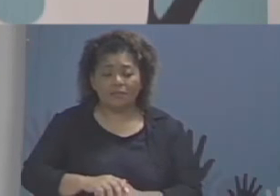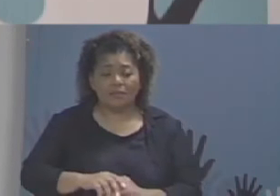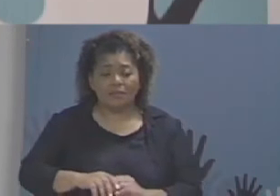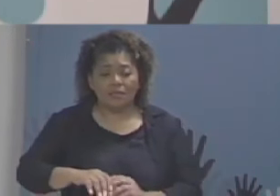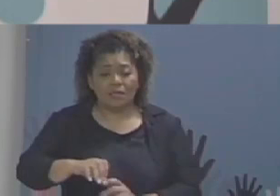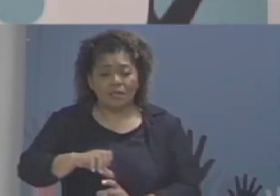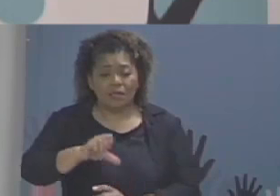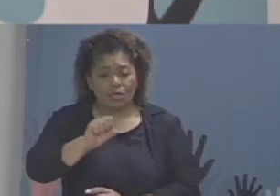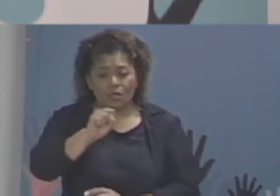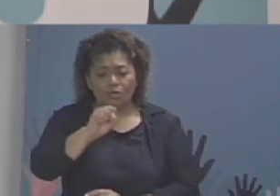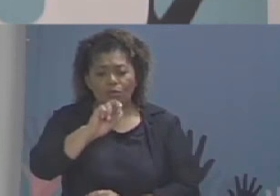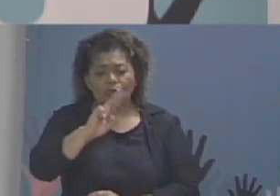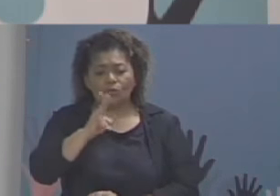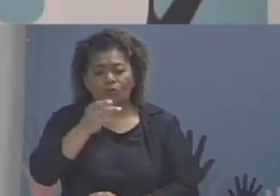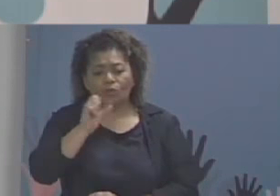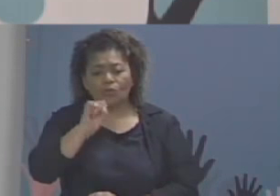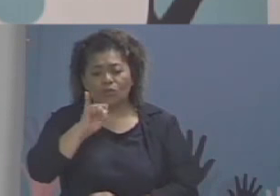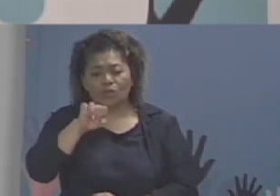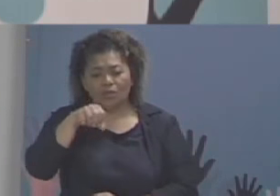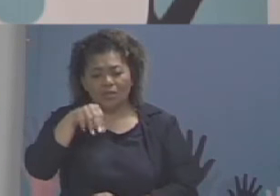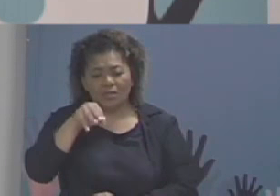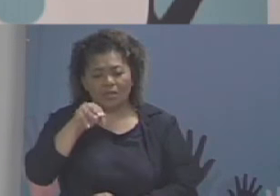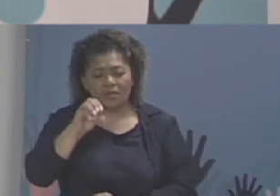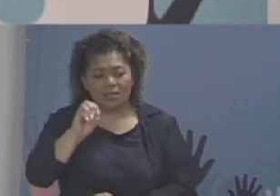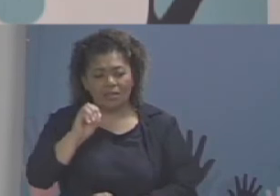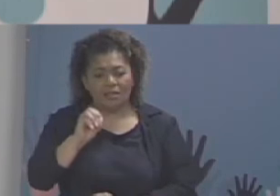20, número